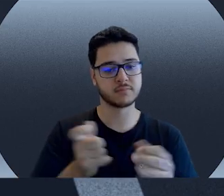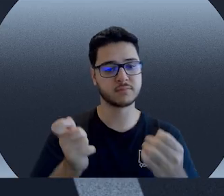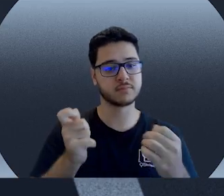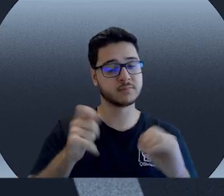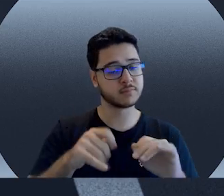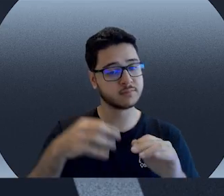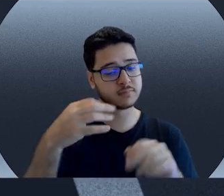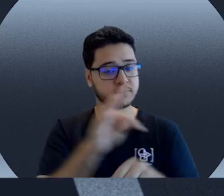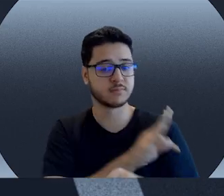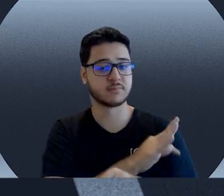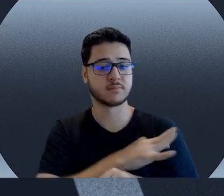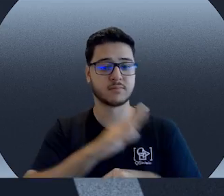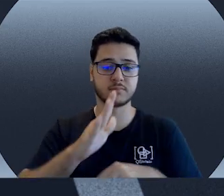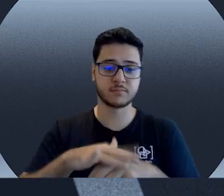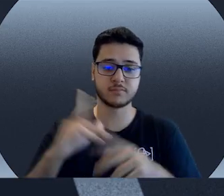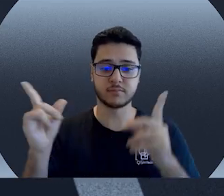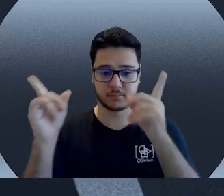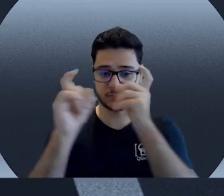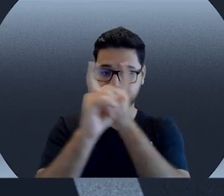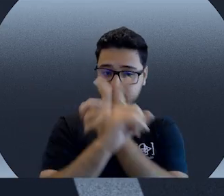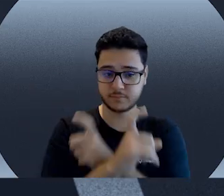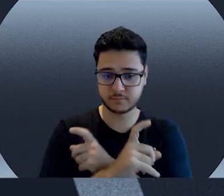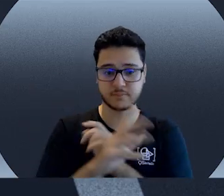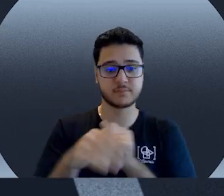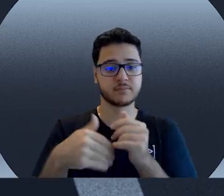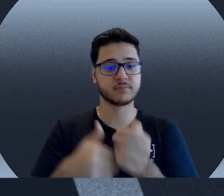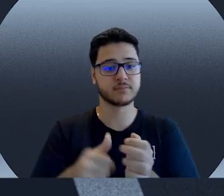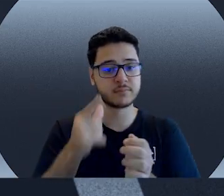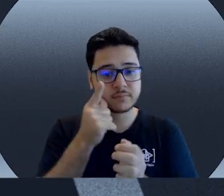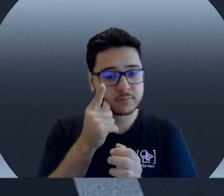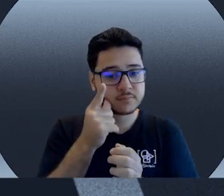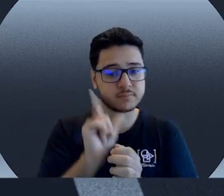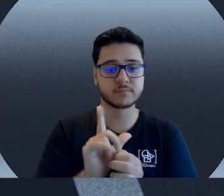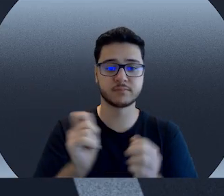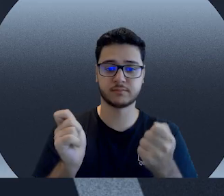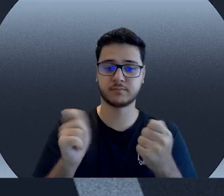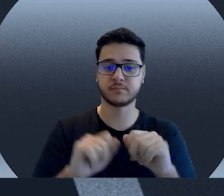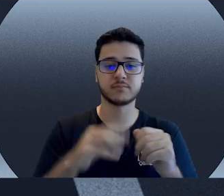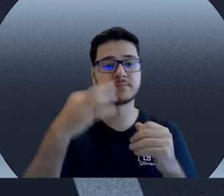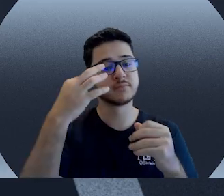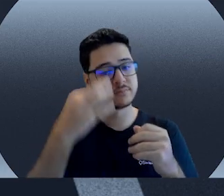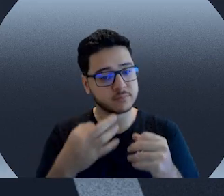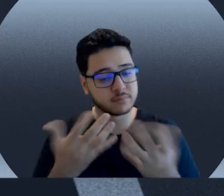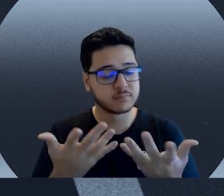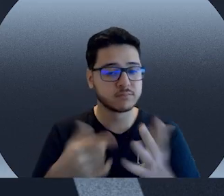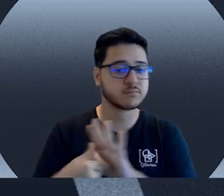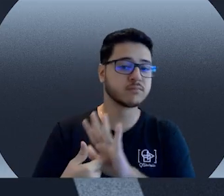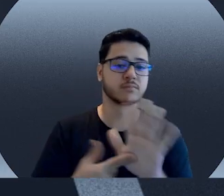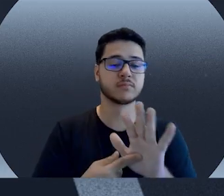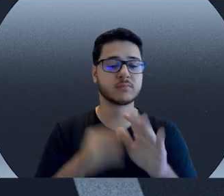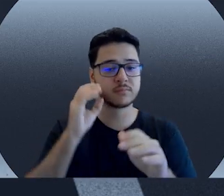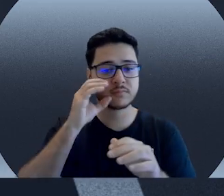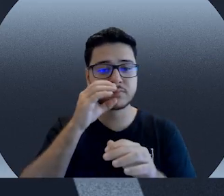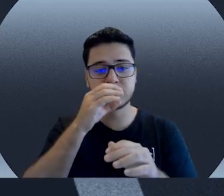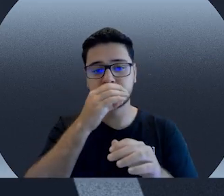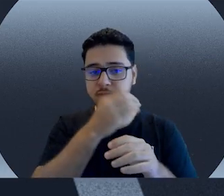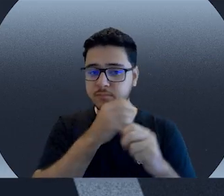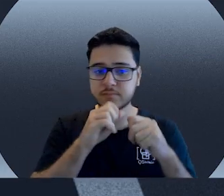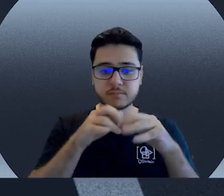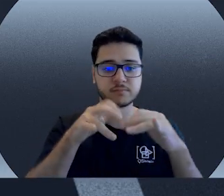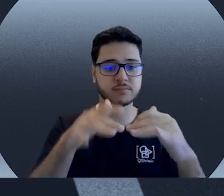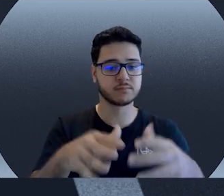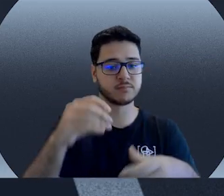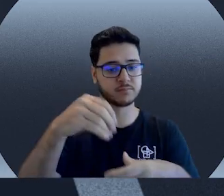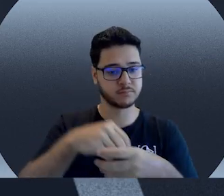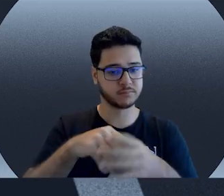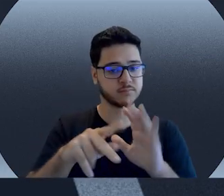parte técnica mais complexa, ele consegue simular essa fonte de emissão de calor dentro